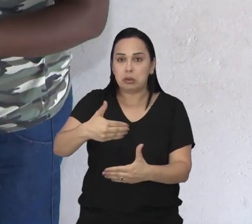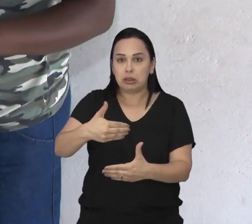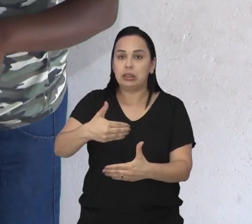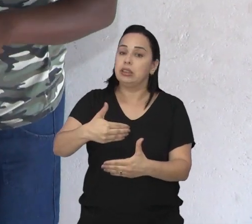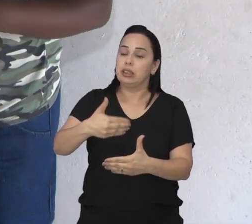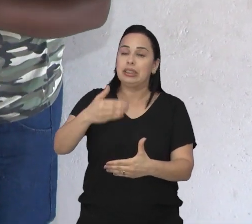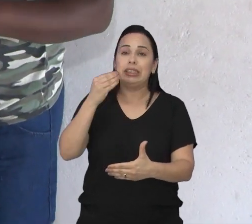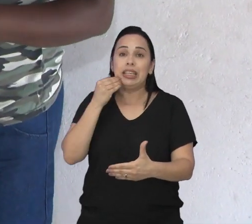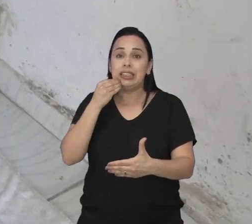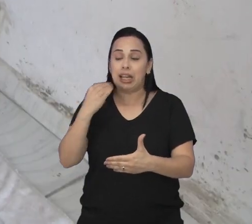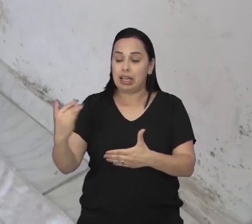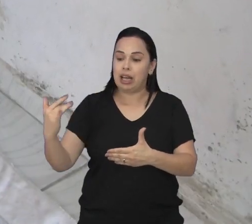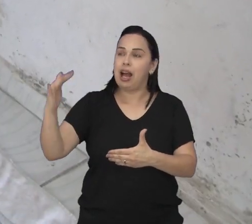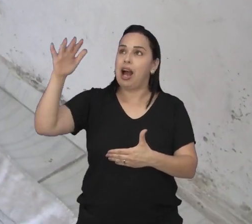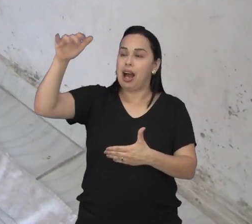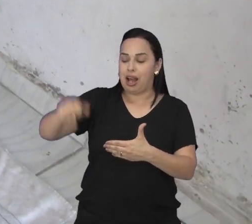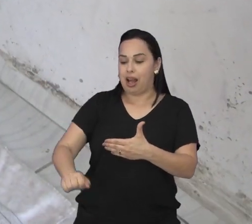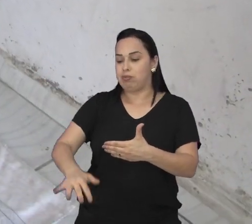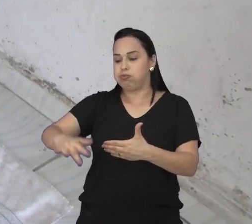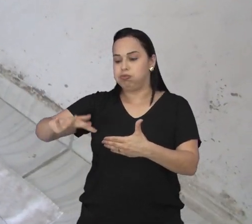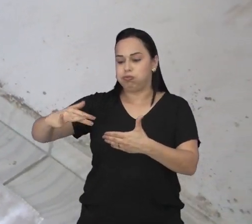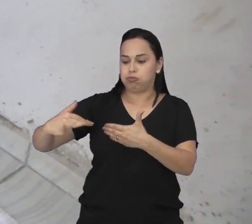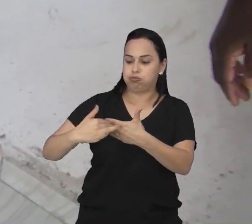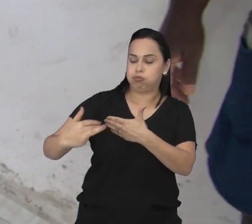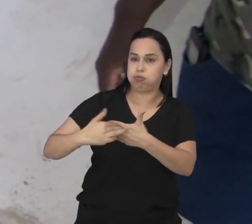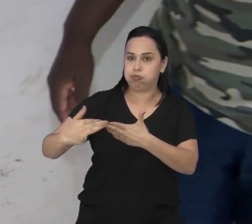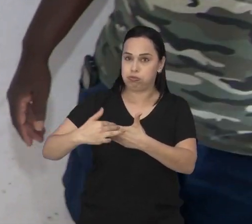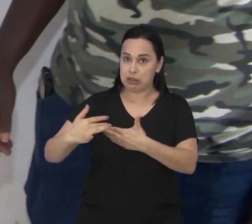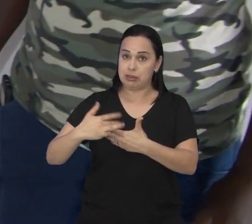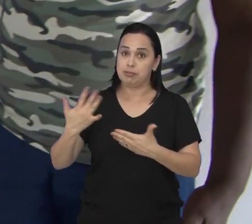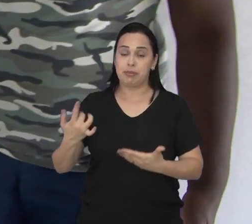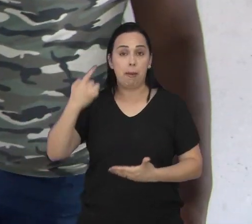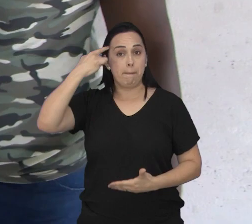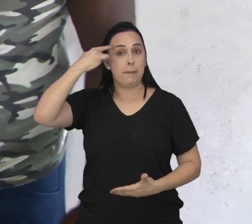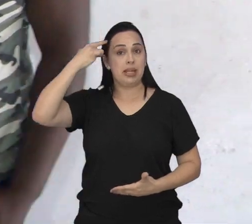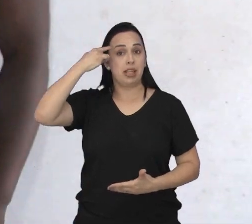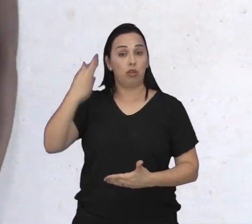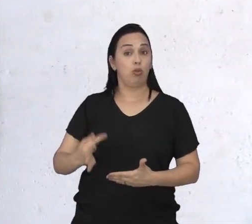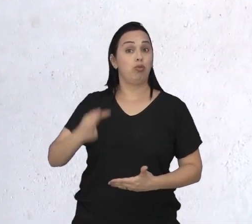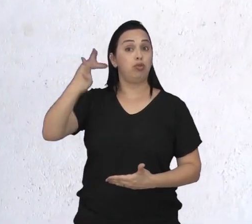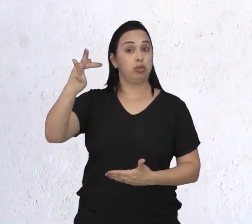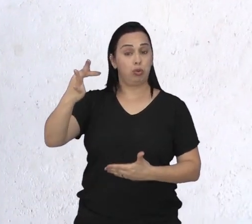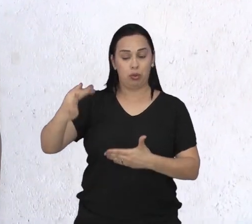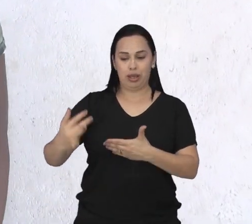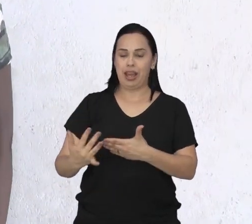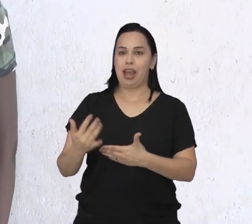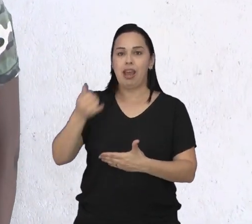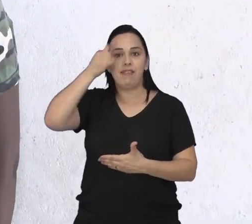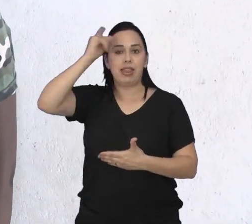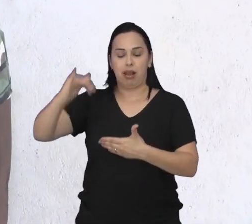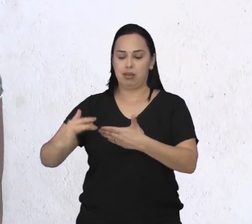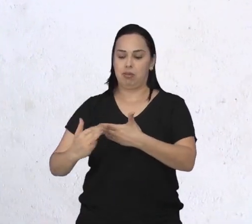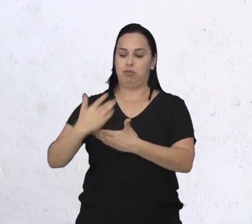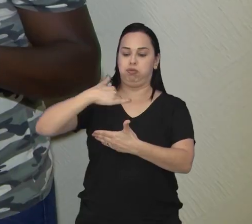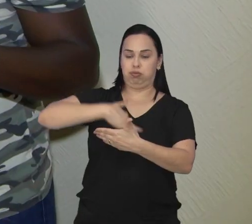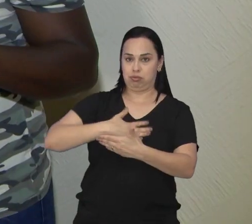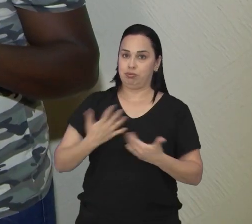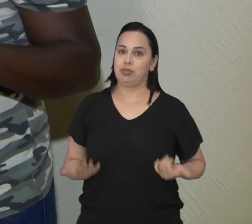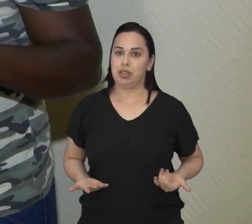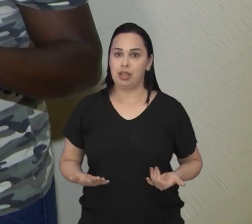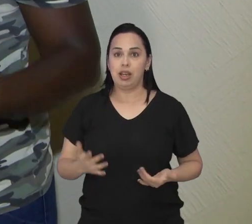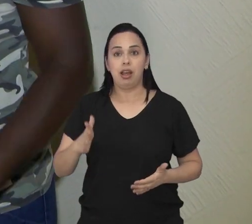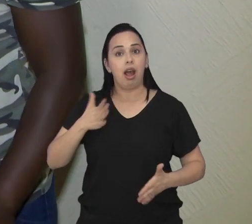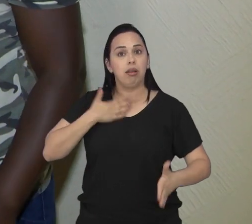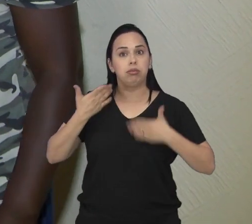frente à porta principal para tentar evitar que a água entre, já pensando em um possível próximo alagamento. Após